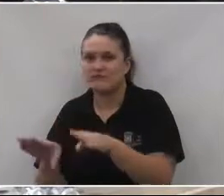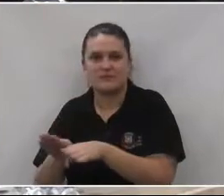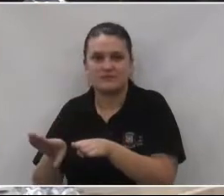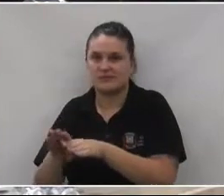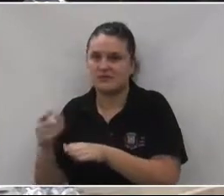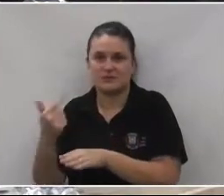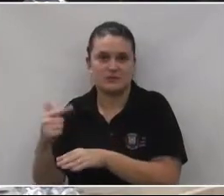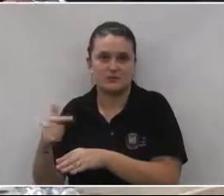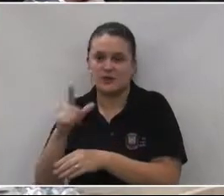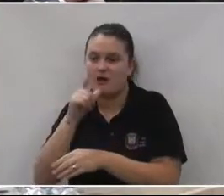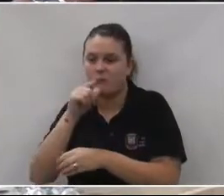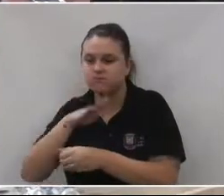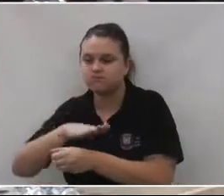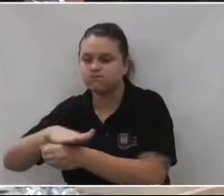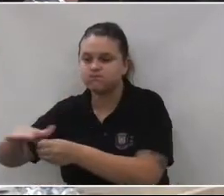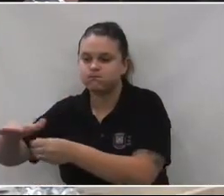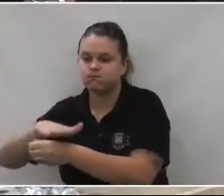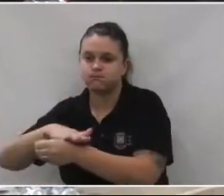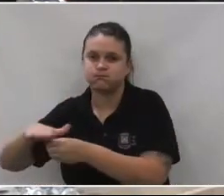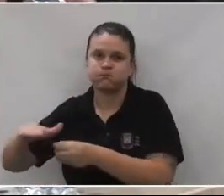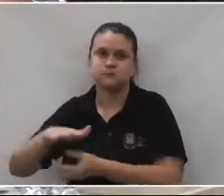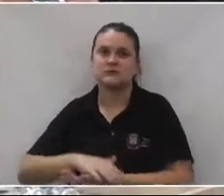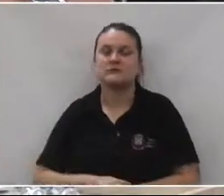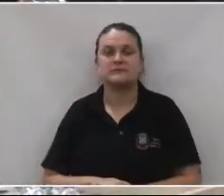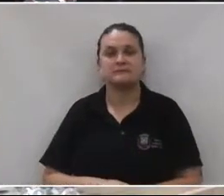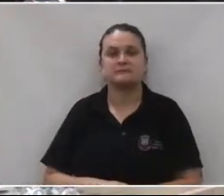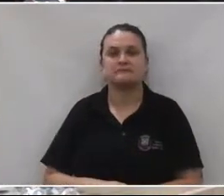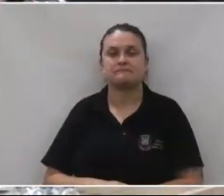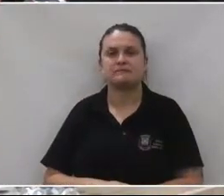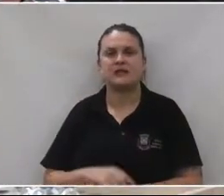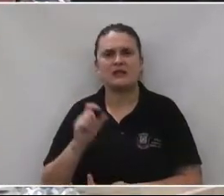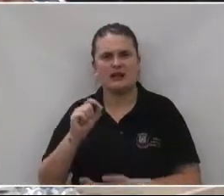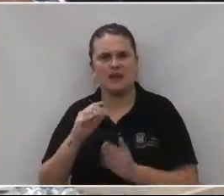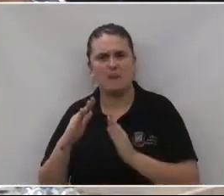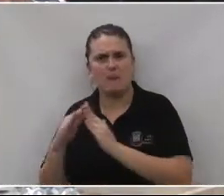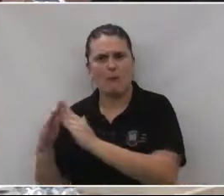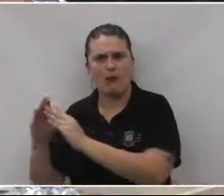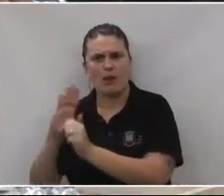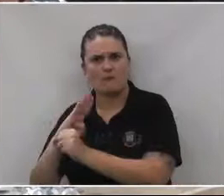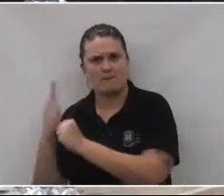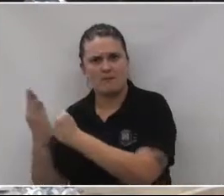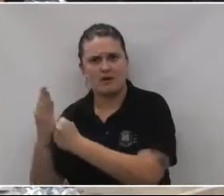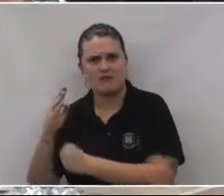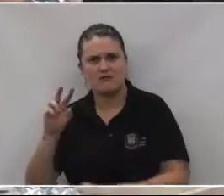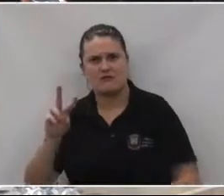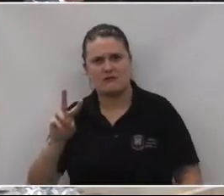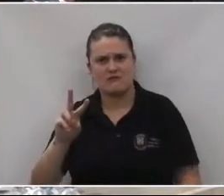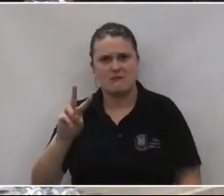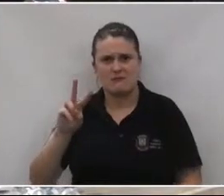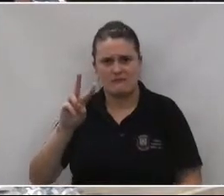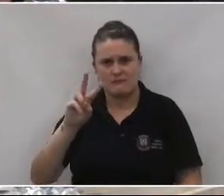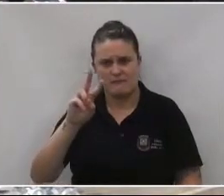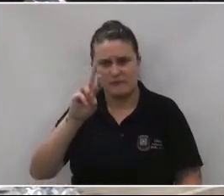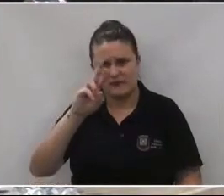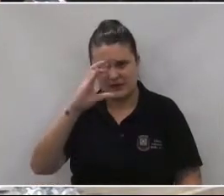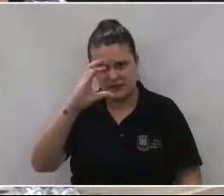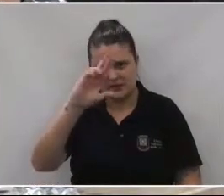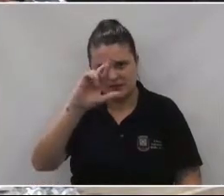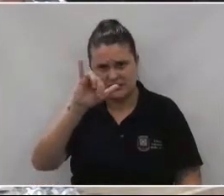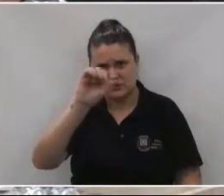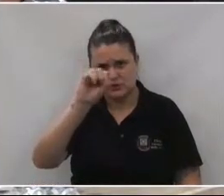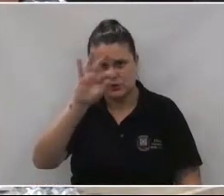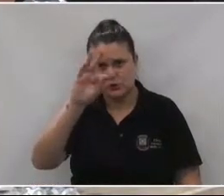é bem na esquina sentido cristo rei a gente que o apelado valdomiro paulo lemos o pessoal e causando direta aquela via